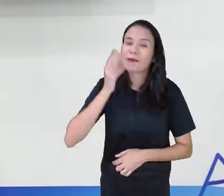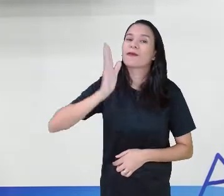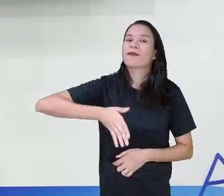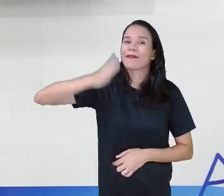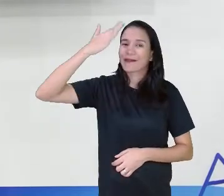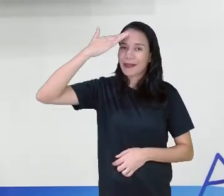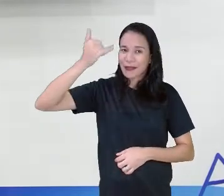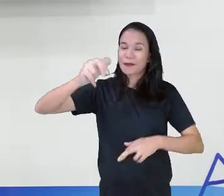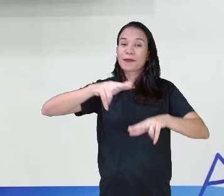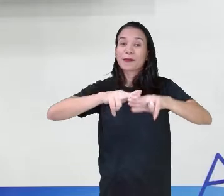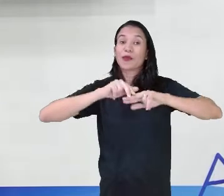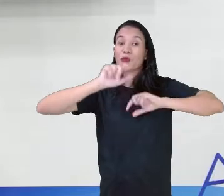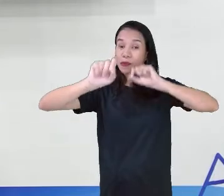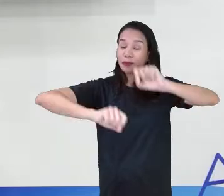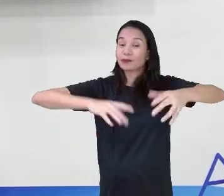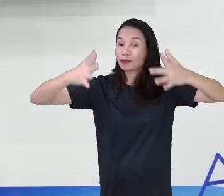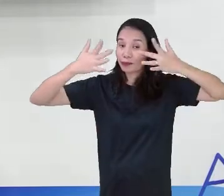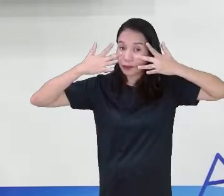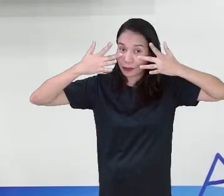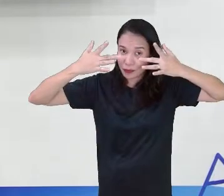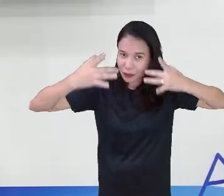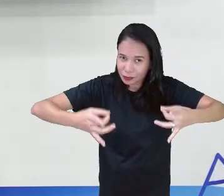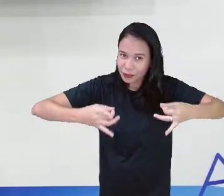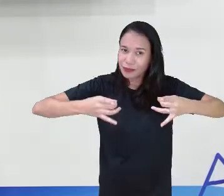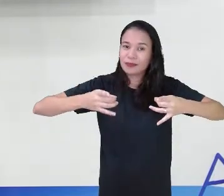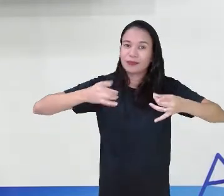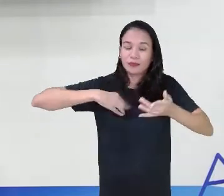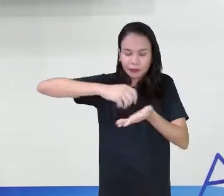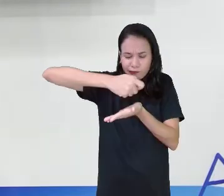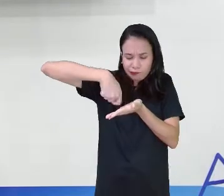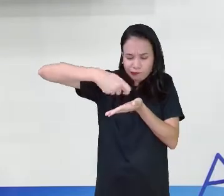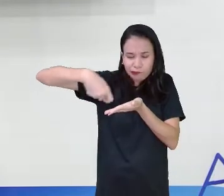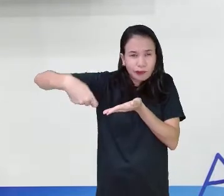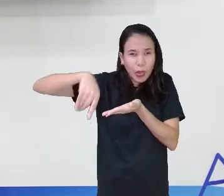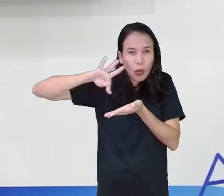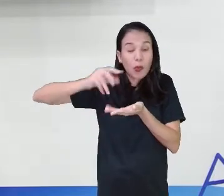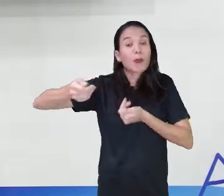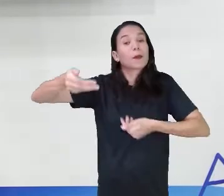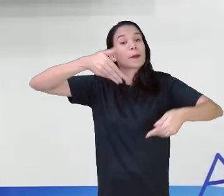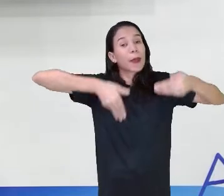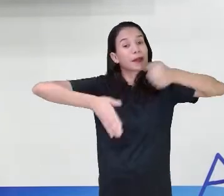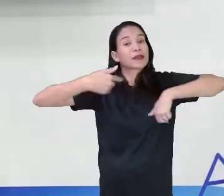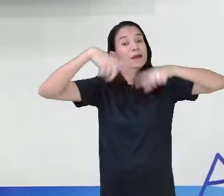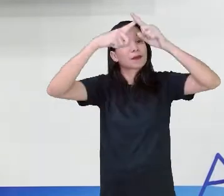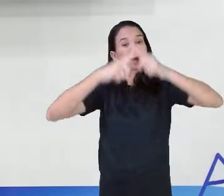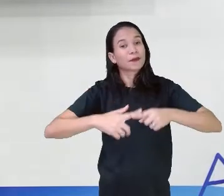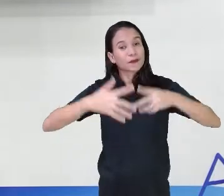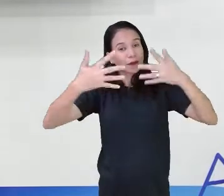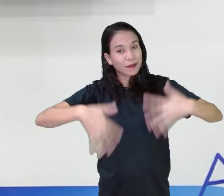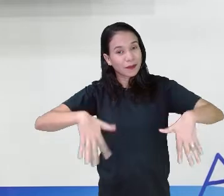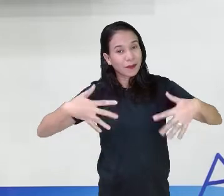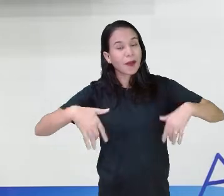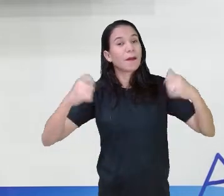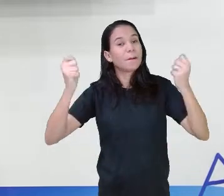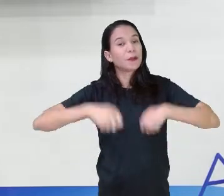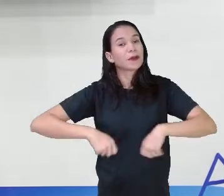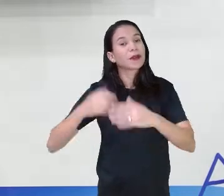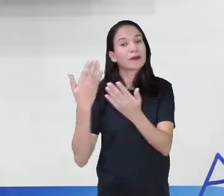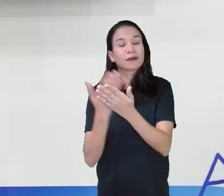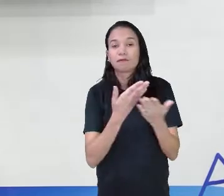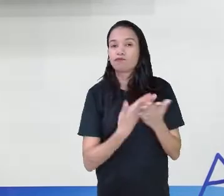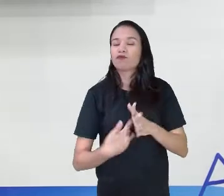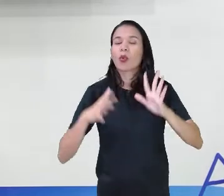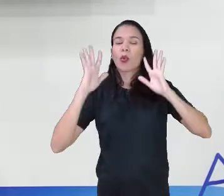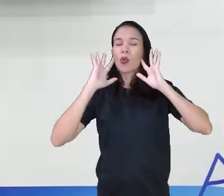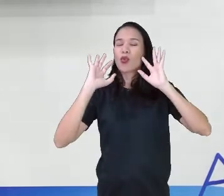sabendo. Então, presta atenção, faz anotação, participa dos desafios para poder a aula sair